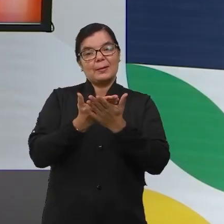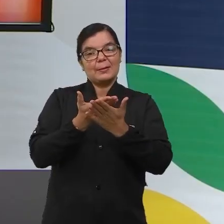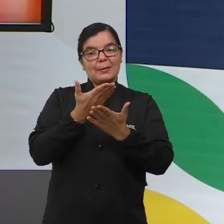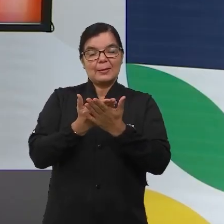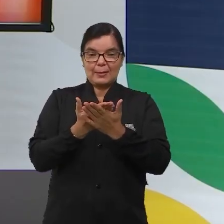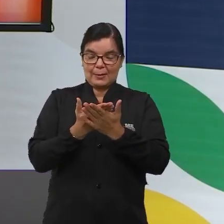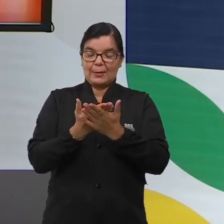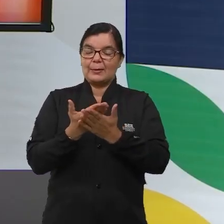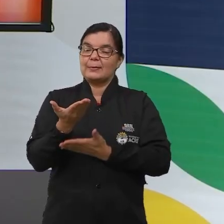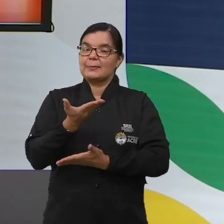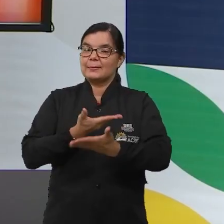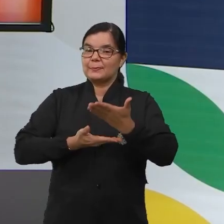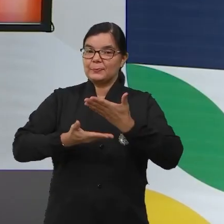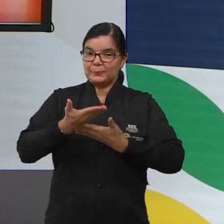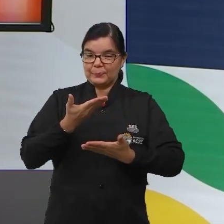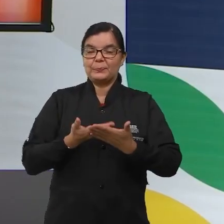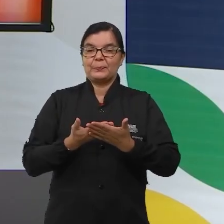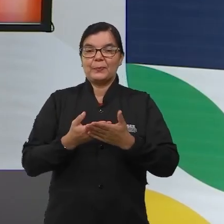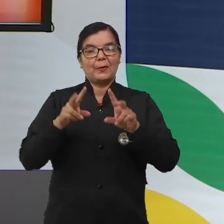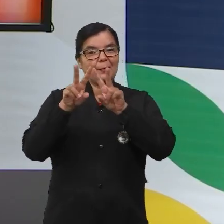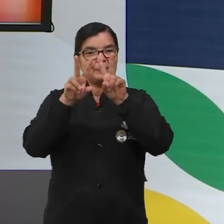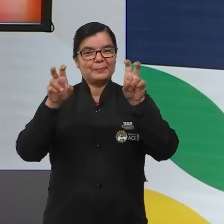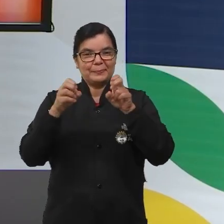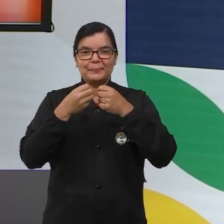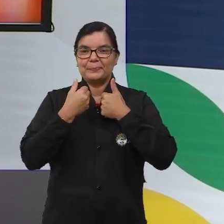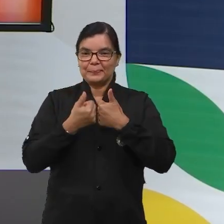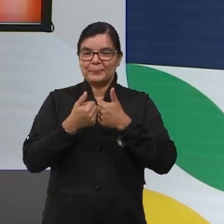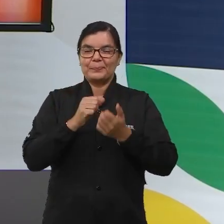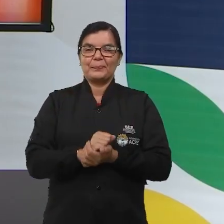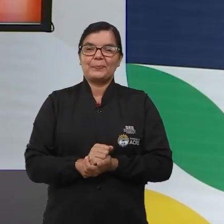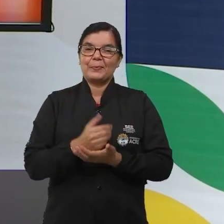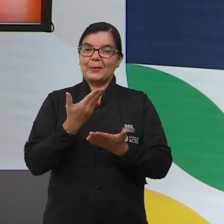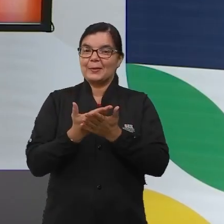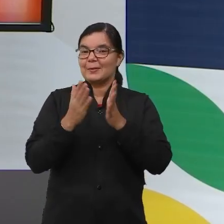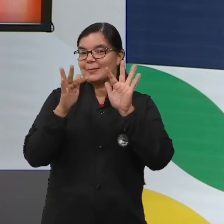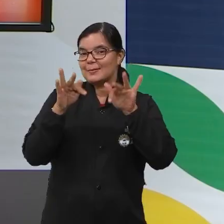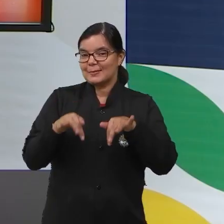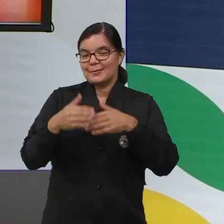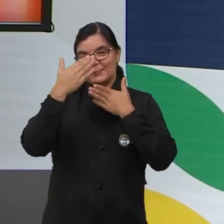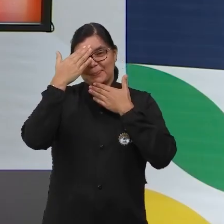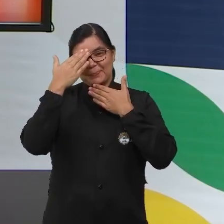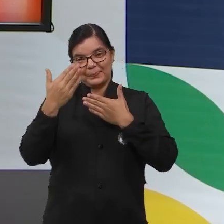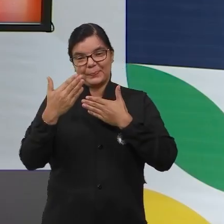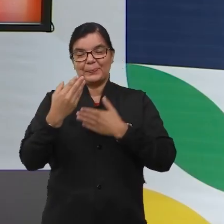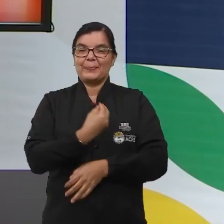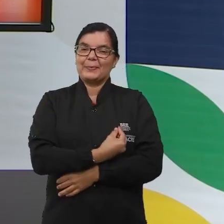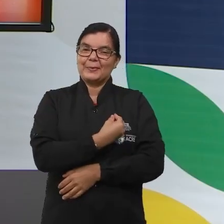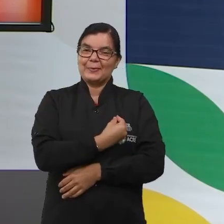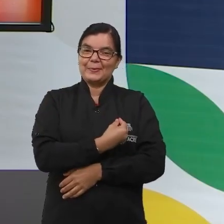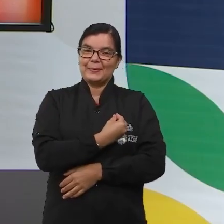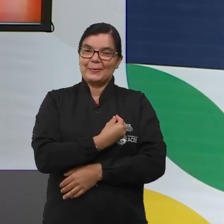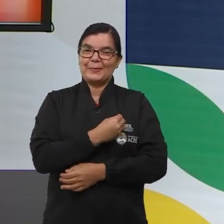aulas relacionadas a essa temática, tá? Então, a aula de hoje está terminando. Agradeço a